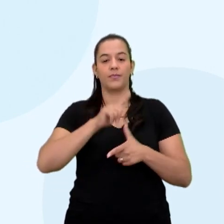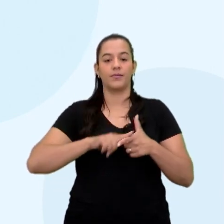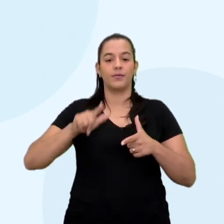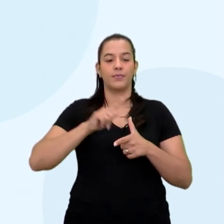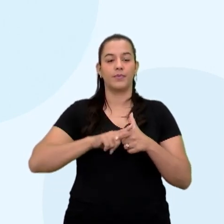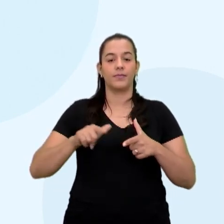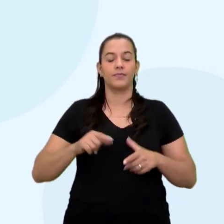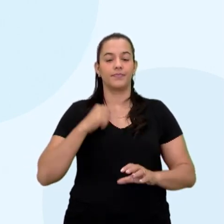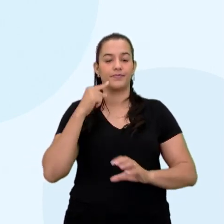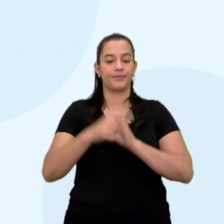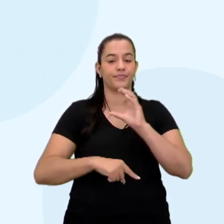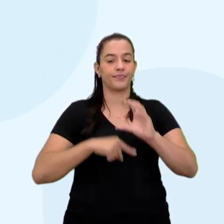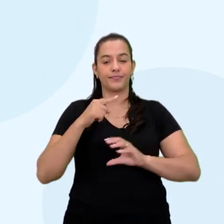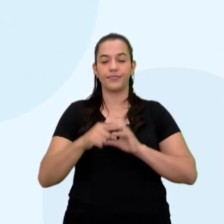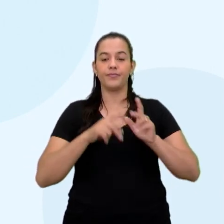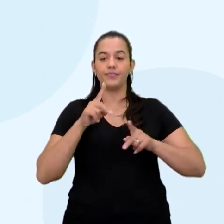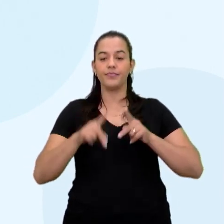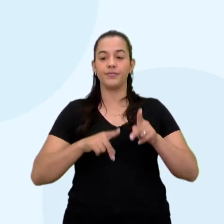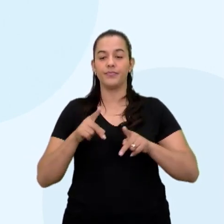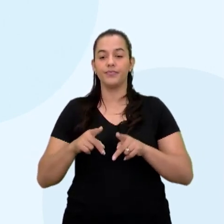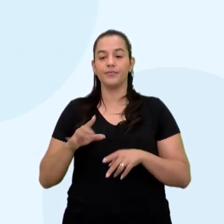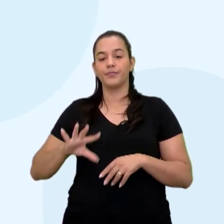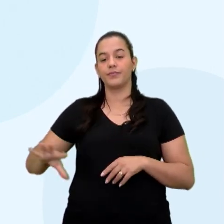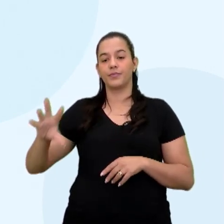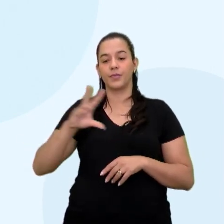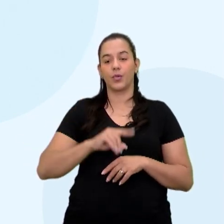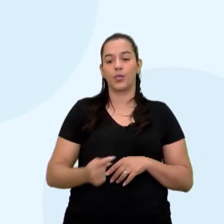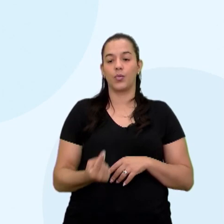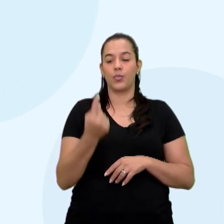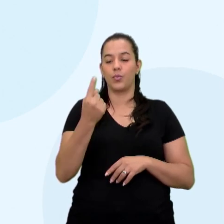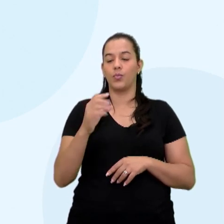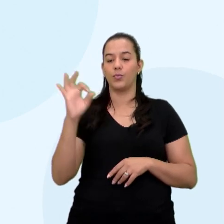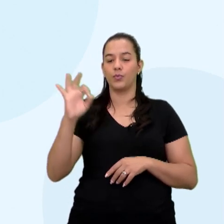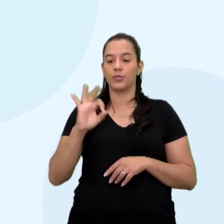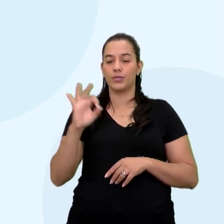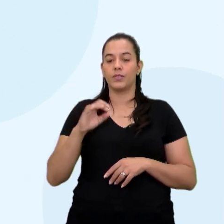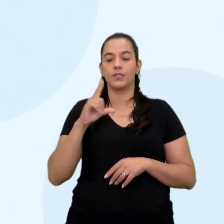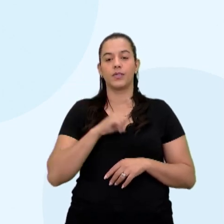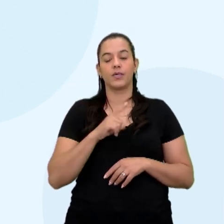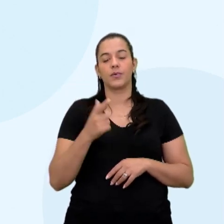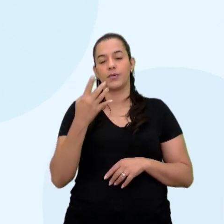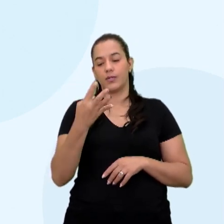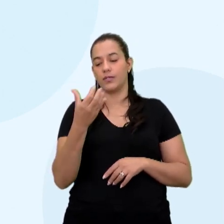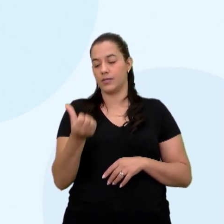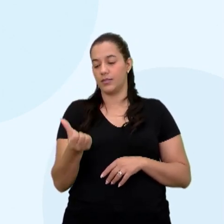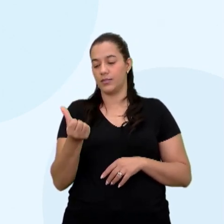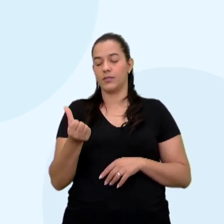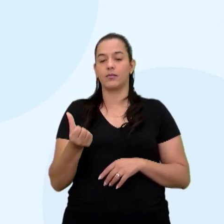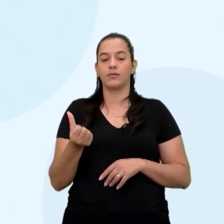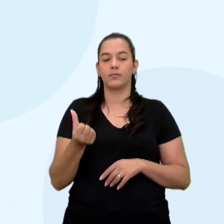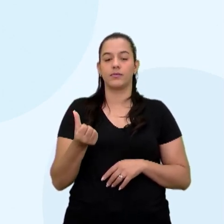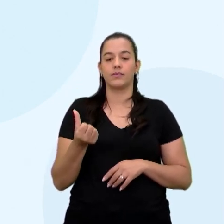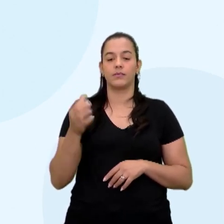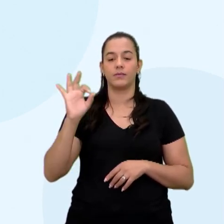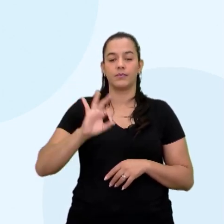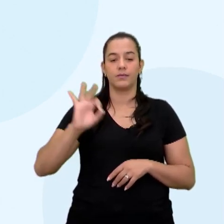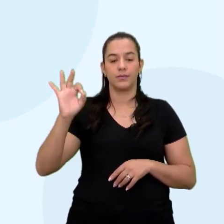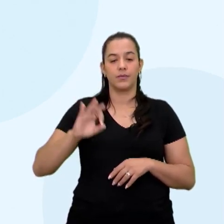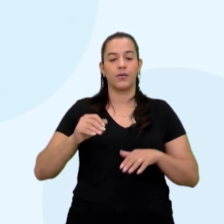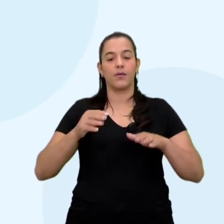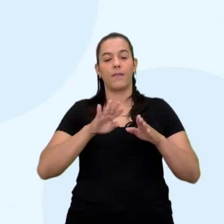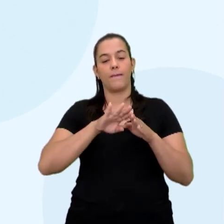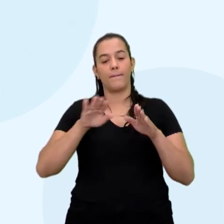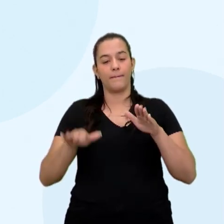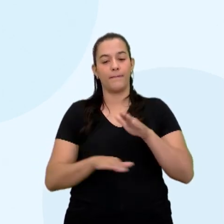população global, sendo que na riqueza global, o 1% tem 46% da riqueza e os 55% de miseráveis